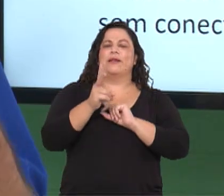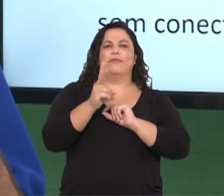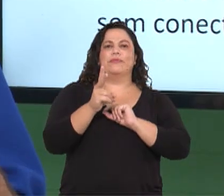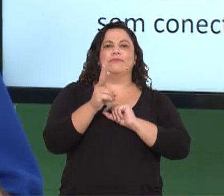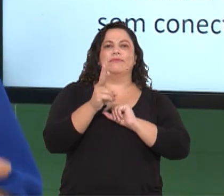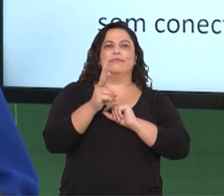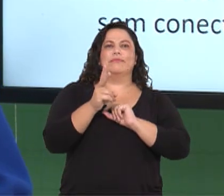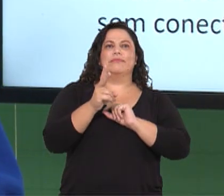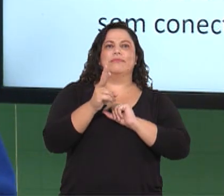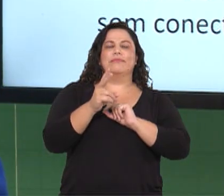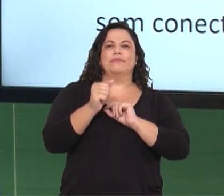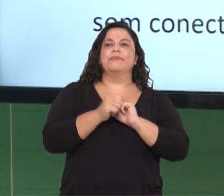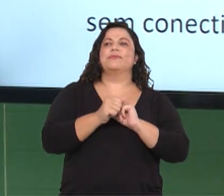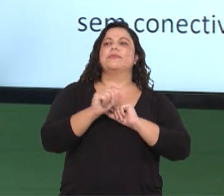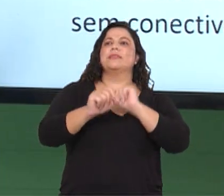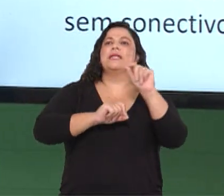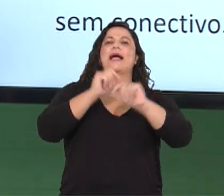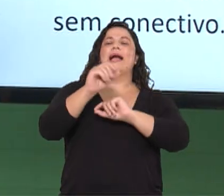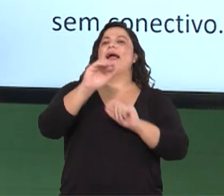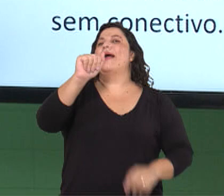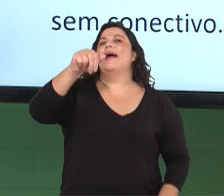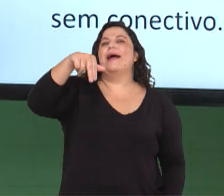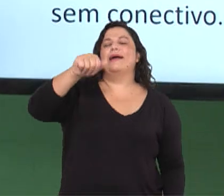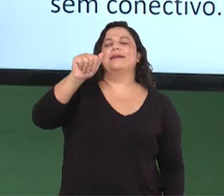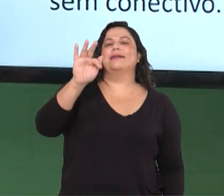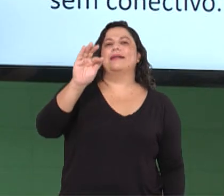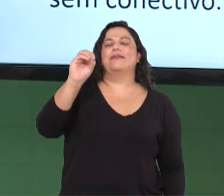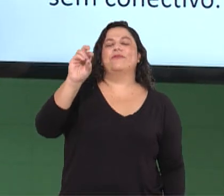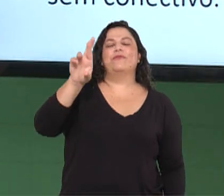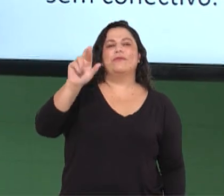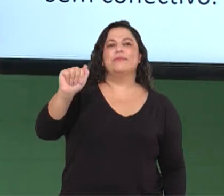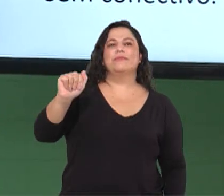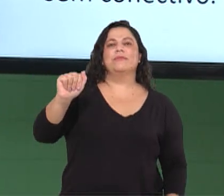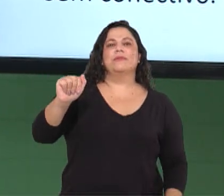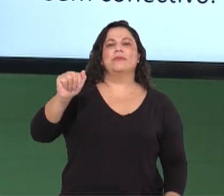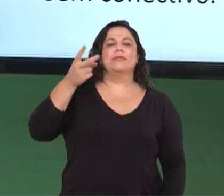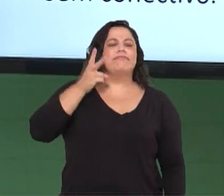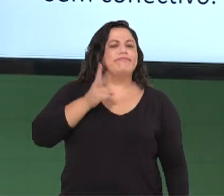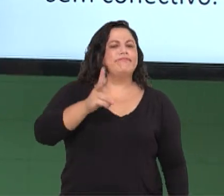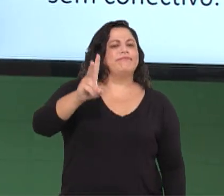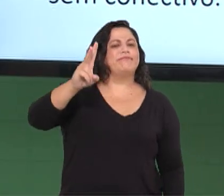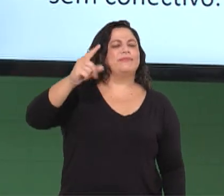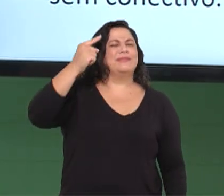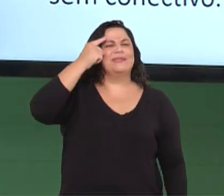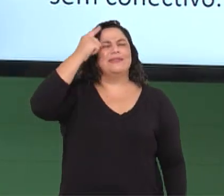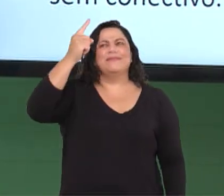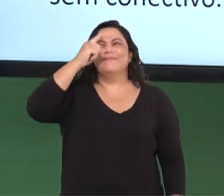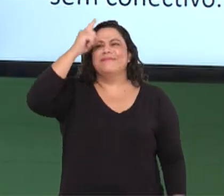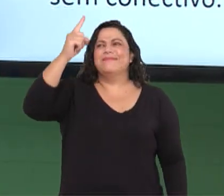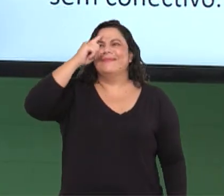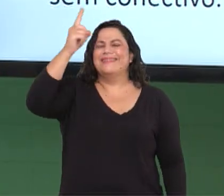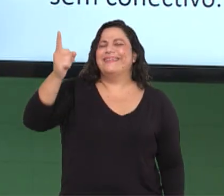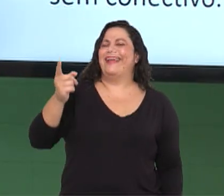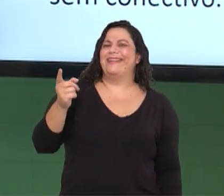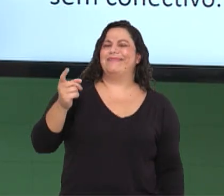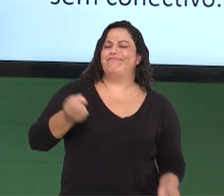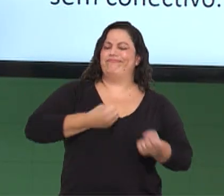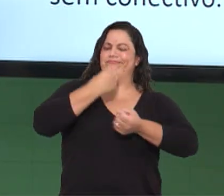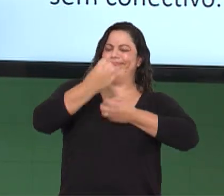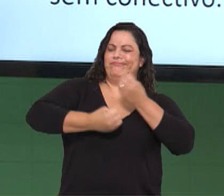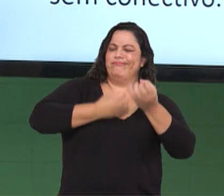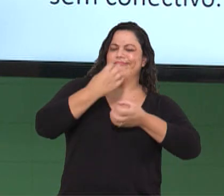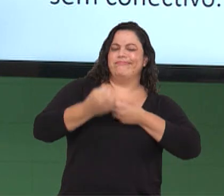ou ideias presentes em um poema. Tá? Então, eu tenho a repetição de palavras